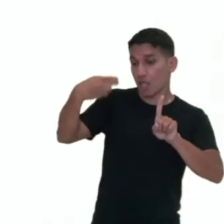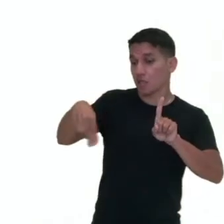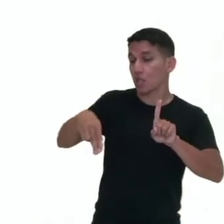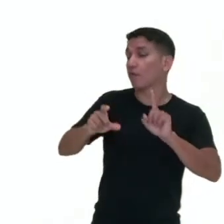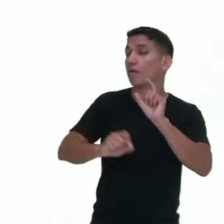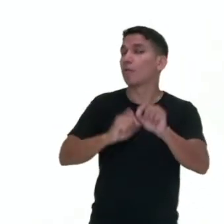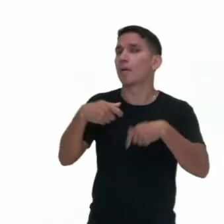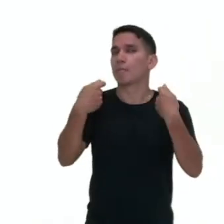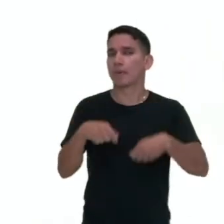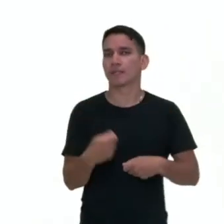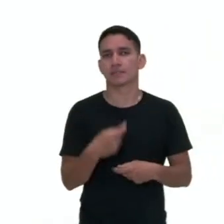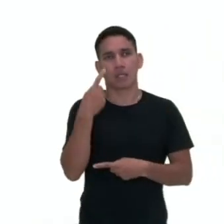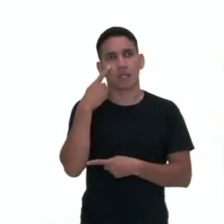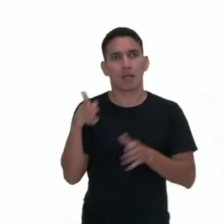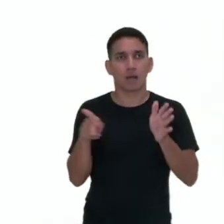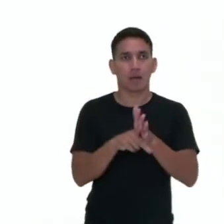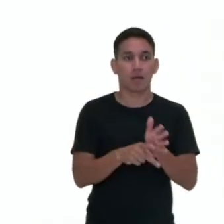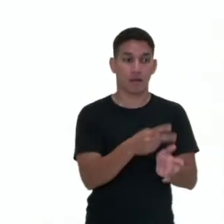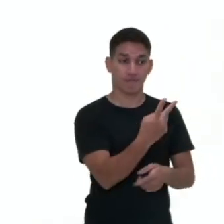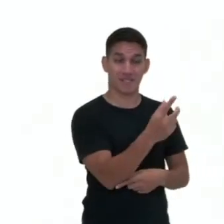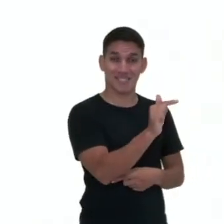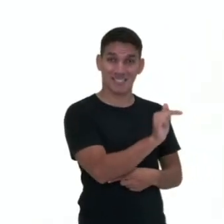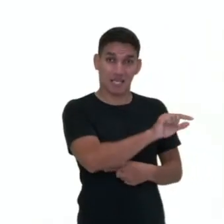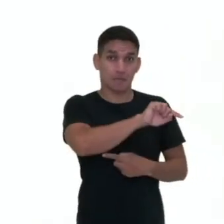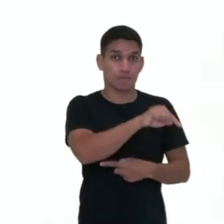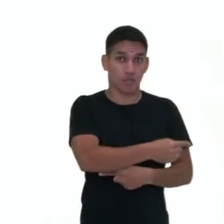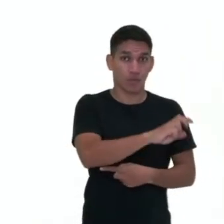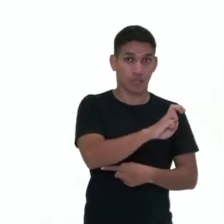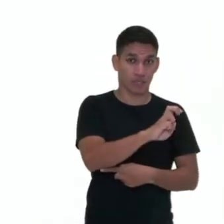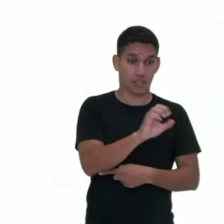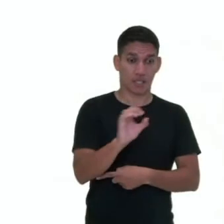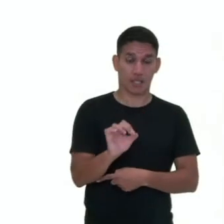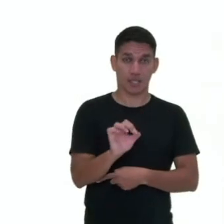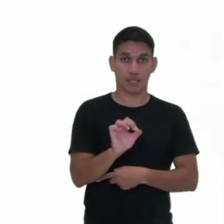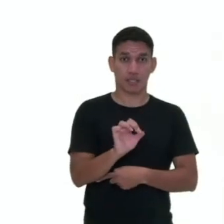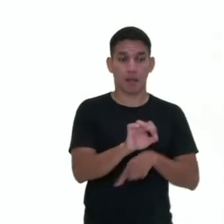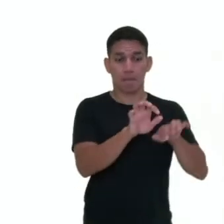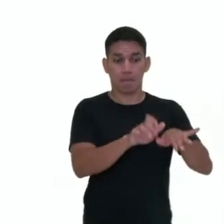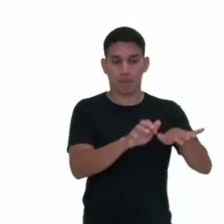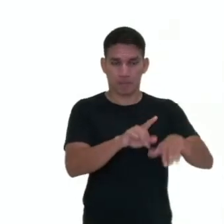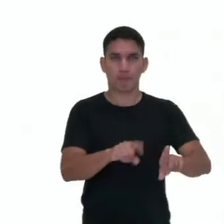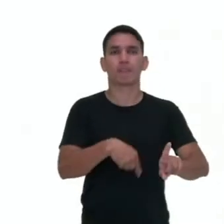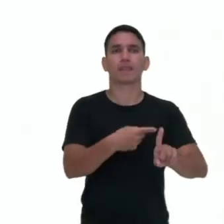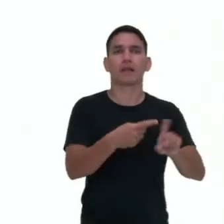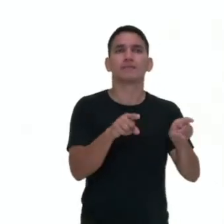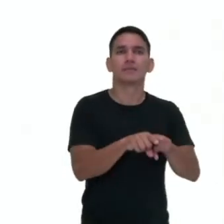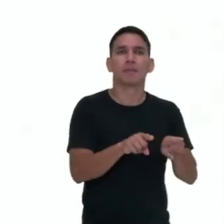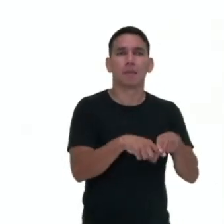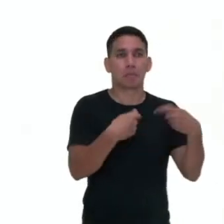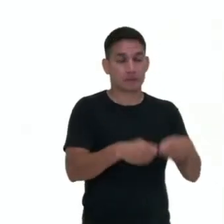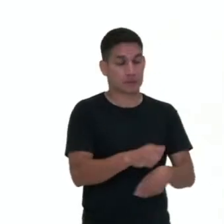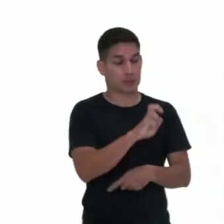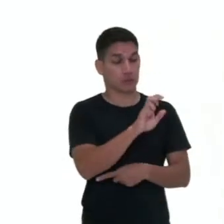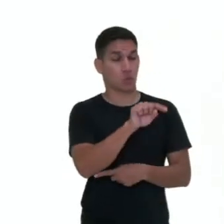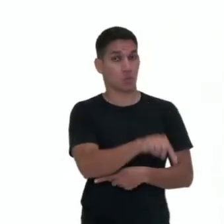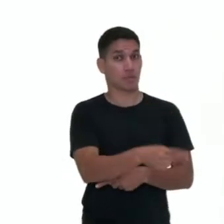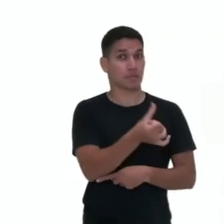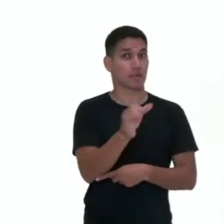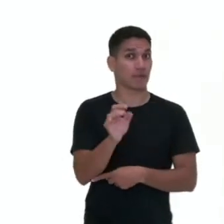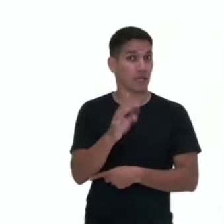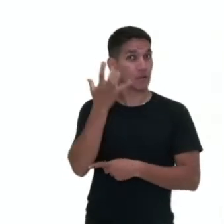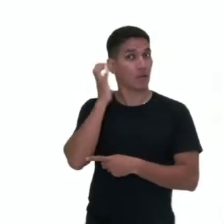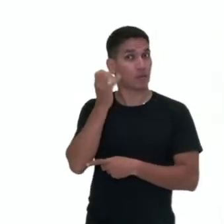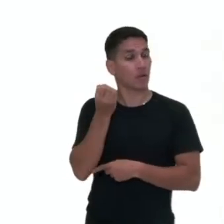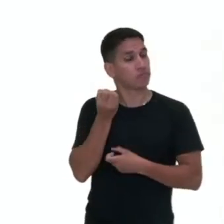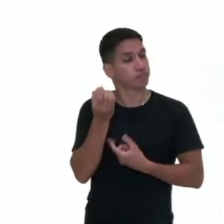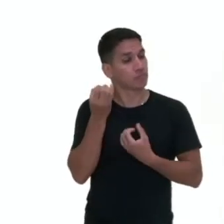quê? De 27.500 teclas. Vou precisar de 5.600 alto-falantes. Vou precisar no